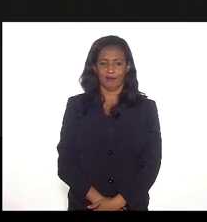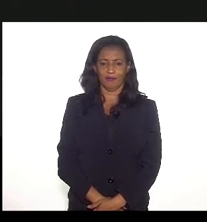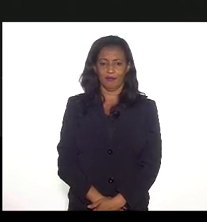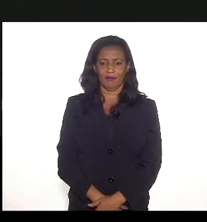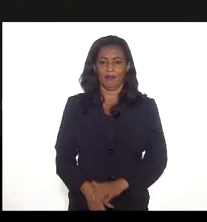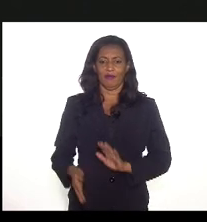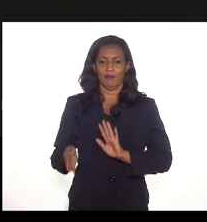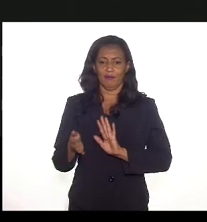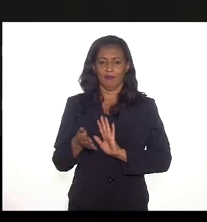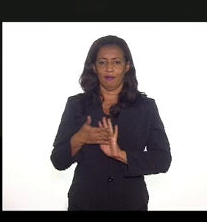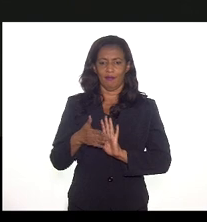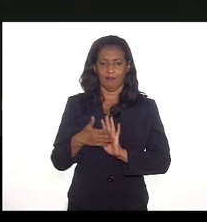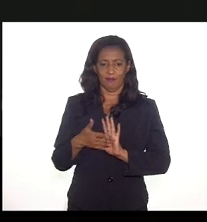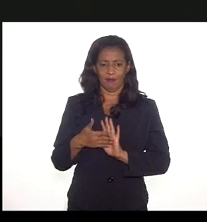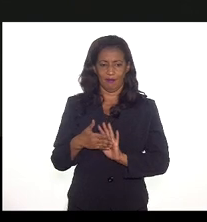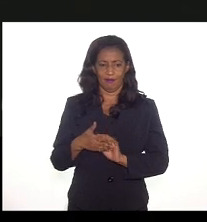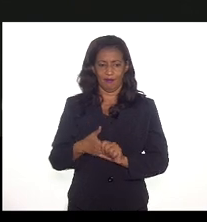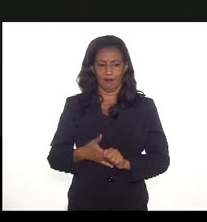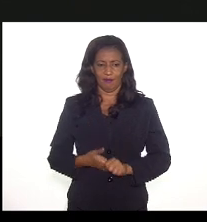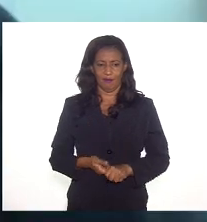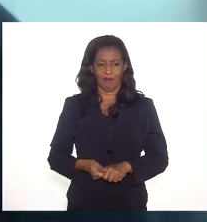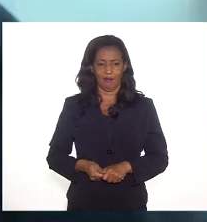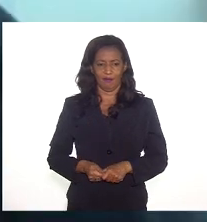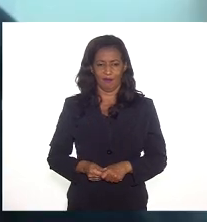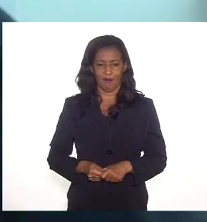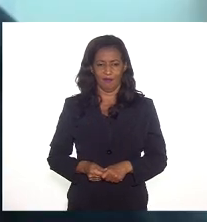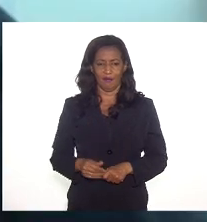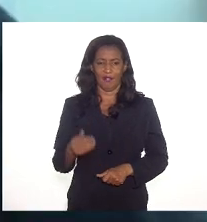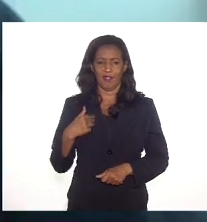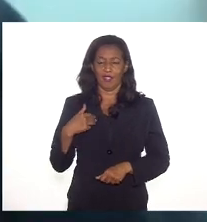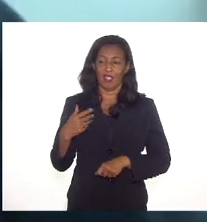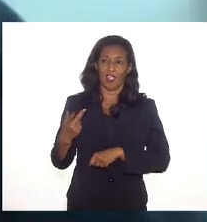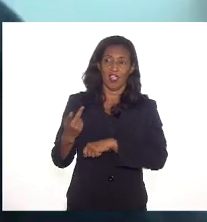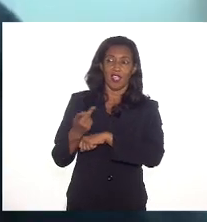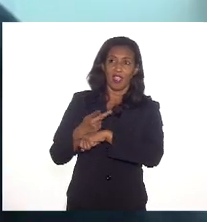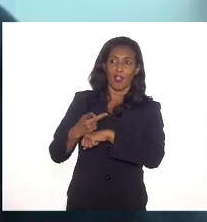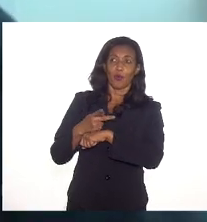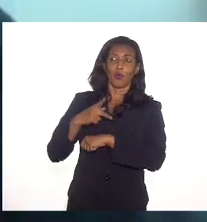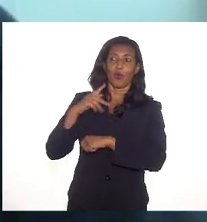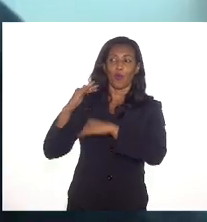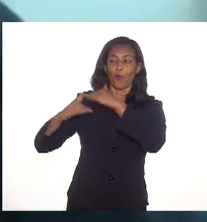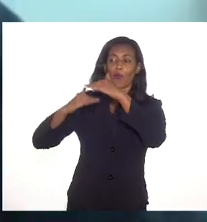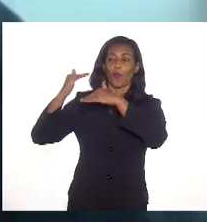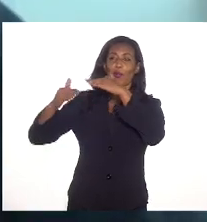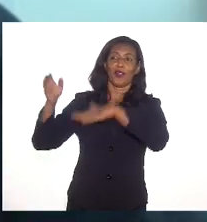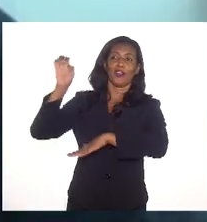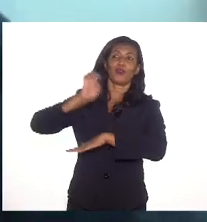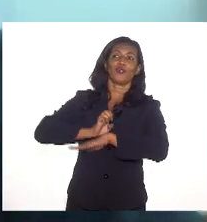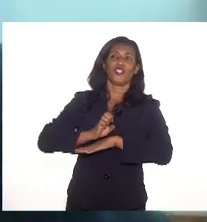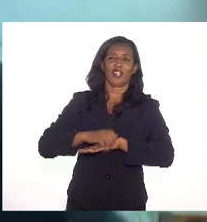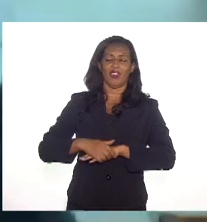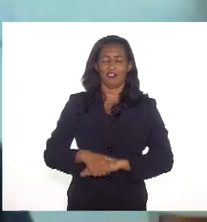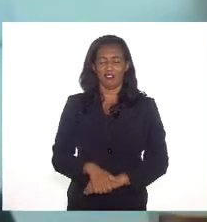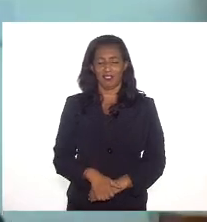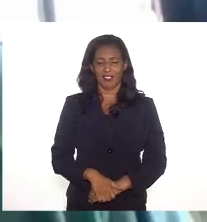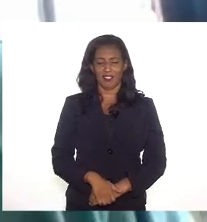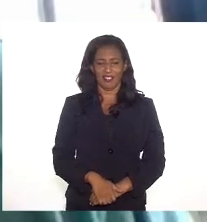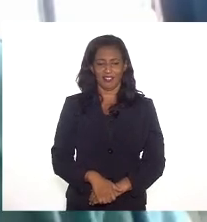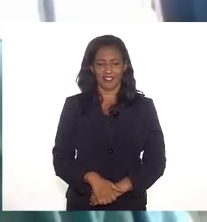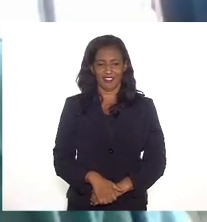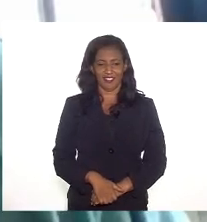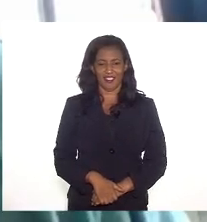87/2015. Progressista, eu busco o progresso do nosso Estado. com a ajuda de Vossa Excelência.